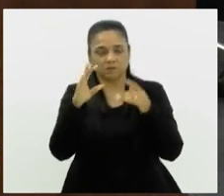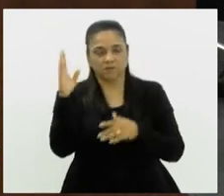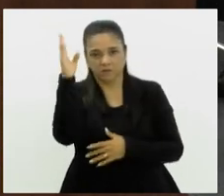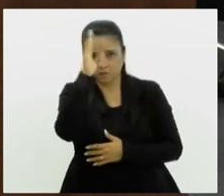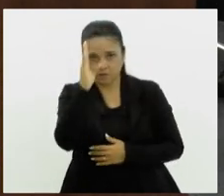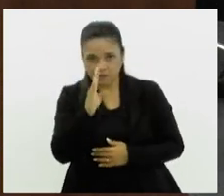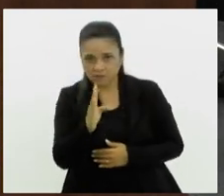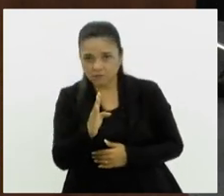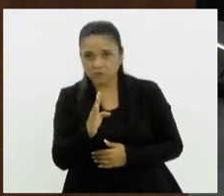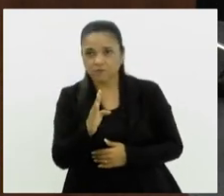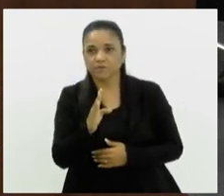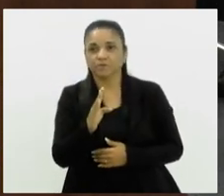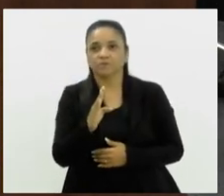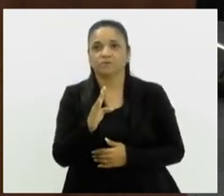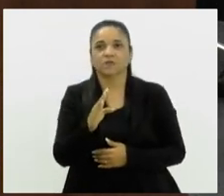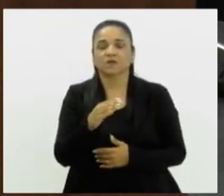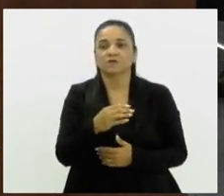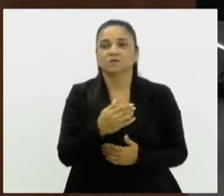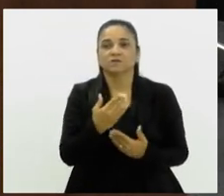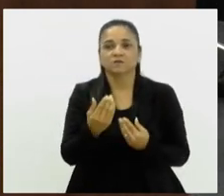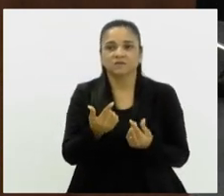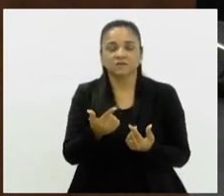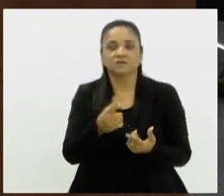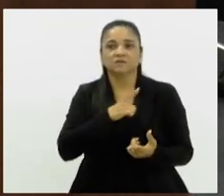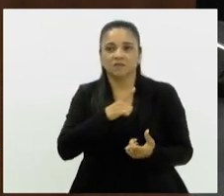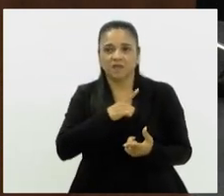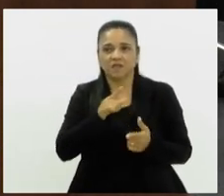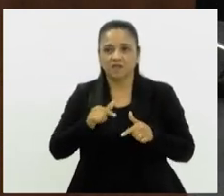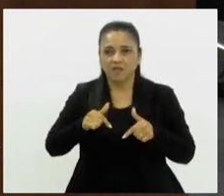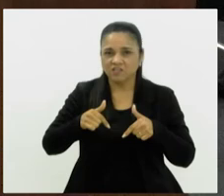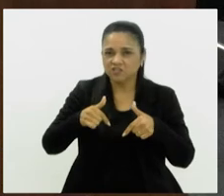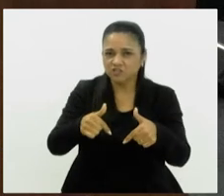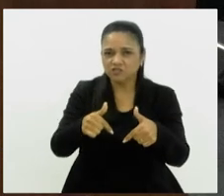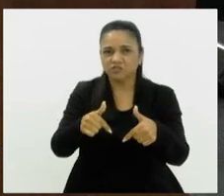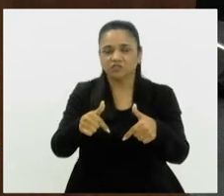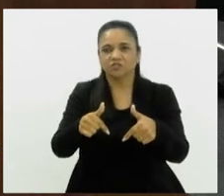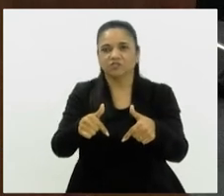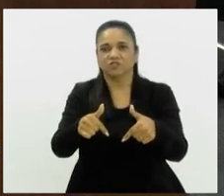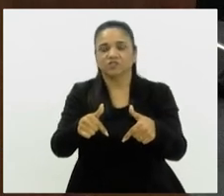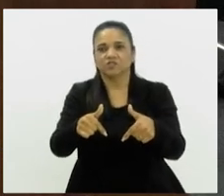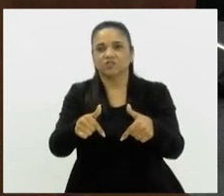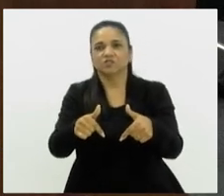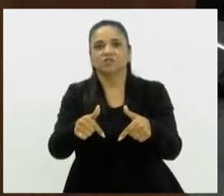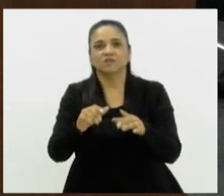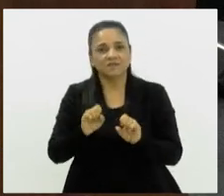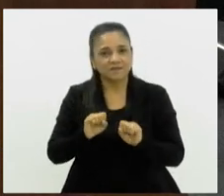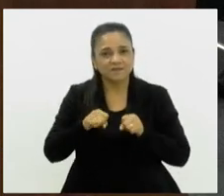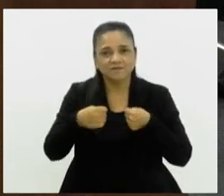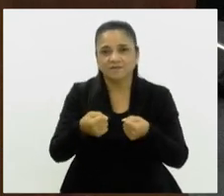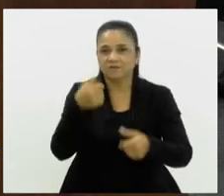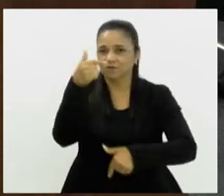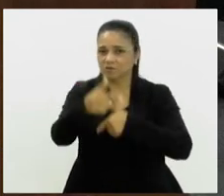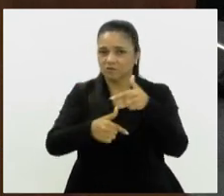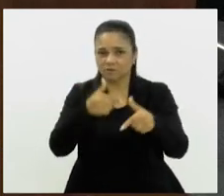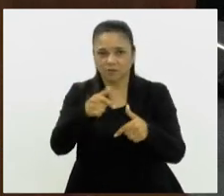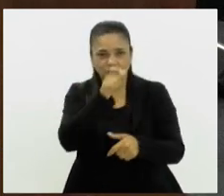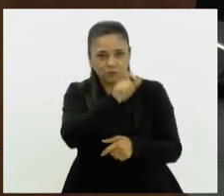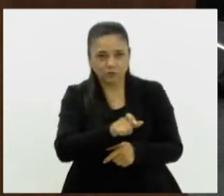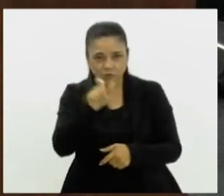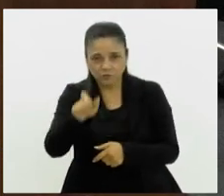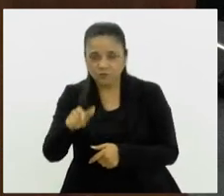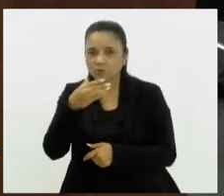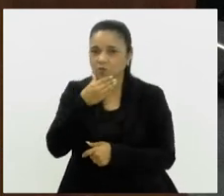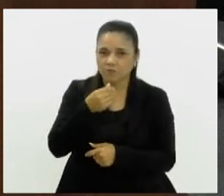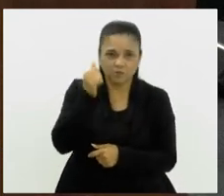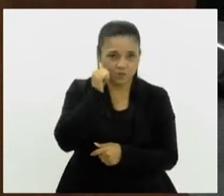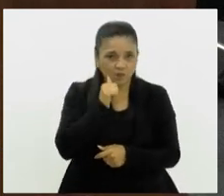Vossa Excelência, do PDT, que sempre agiu com muita maestria em defesa dos trabalhadores e das trabalhadoras,